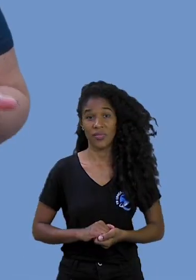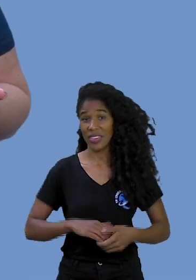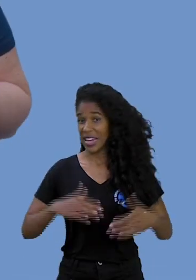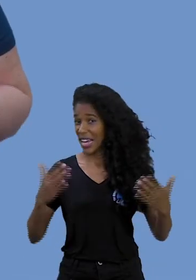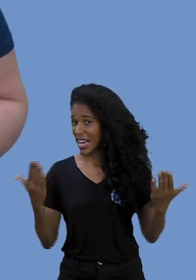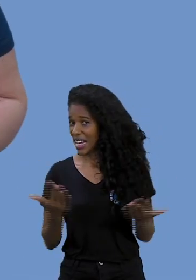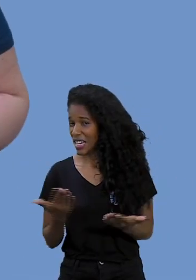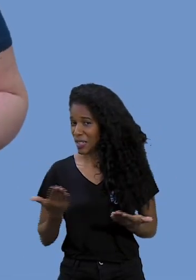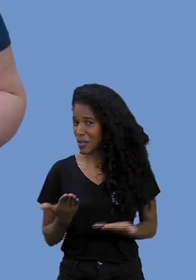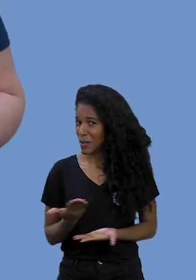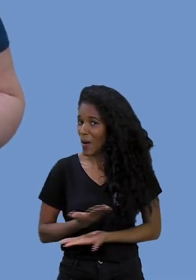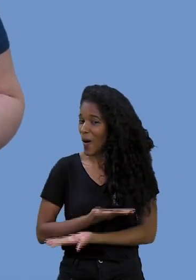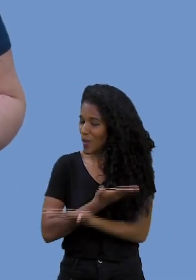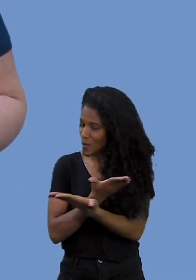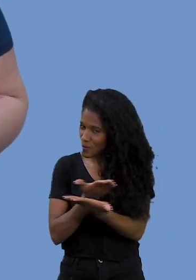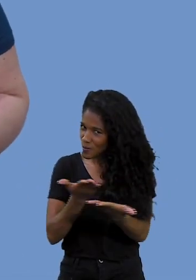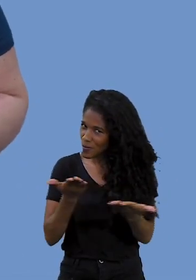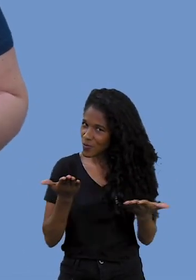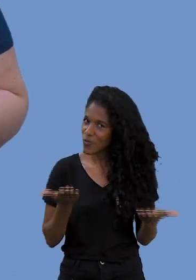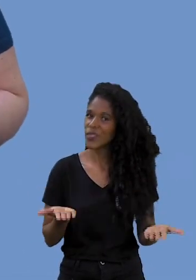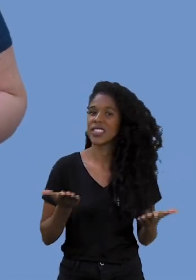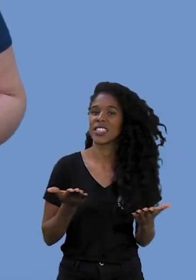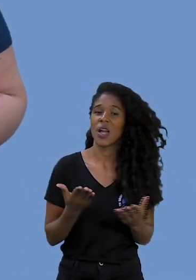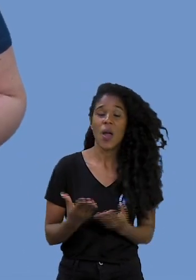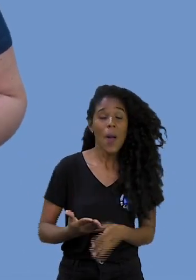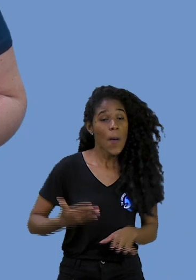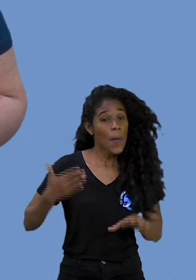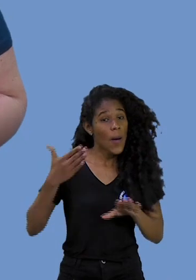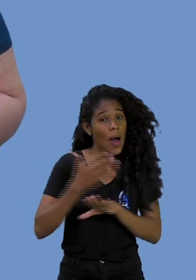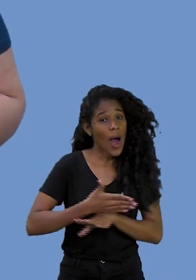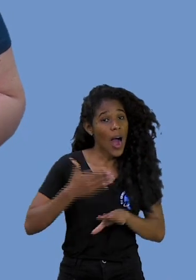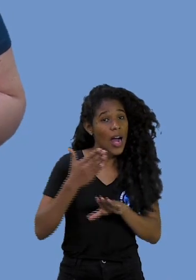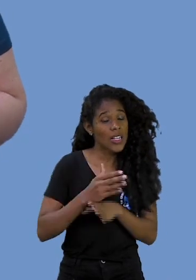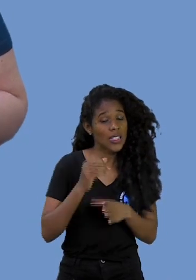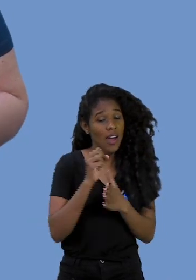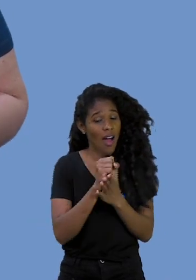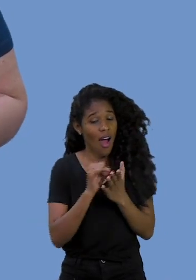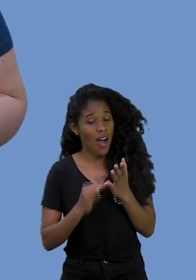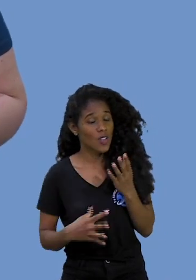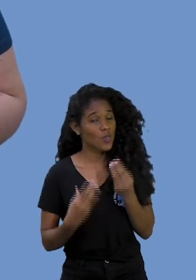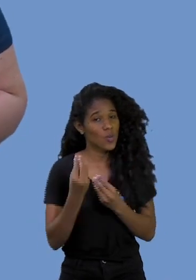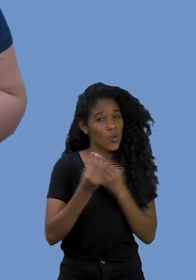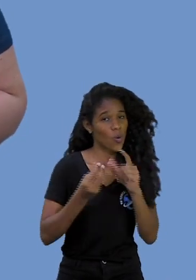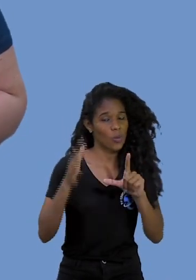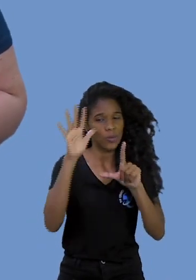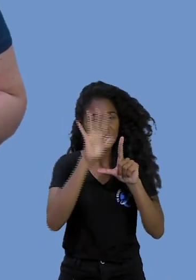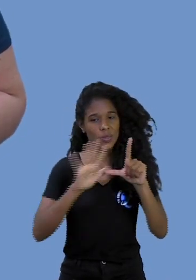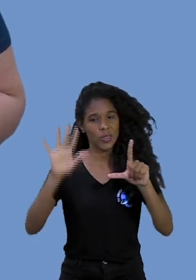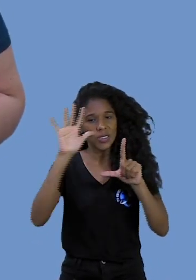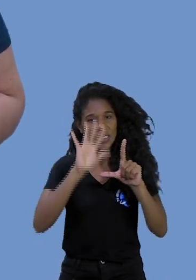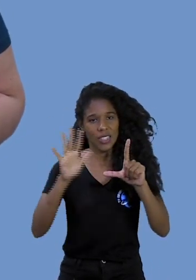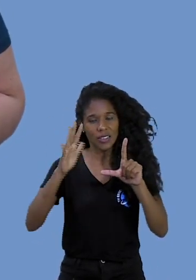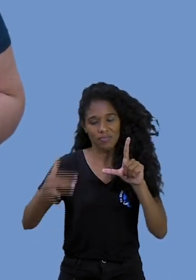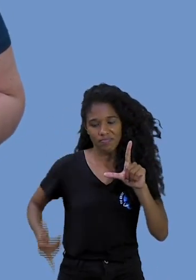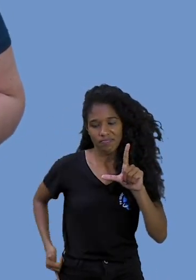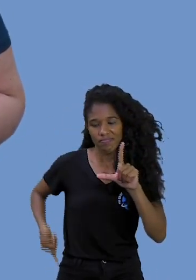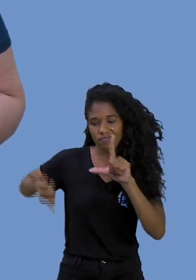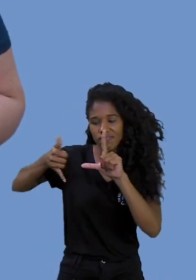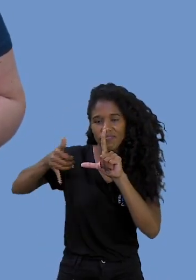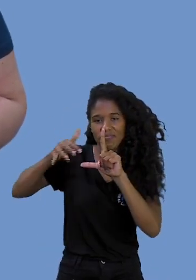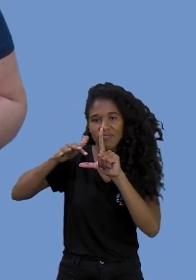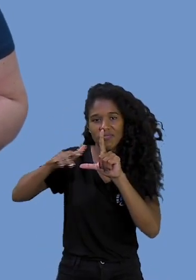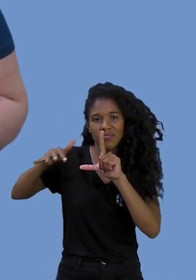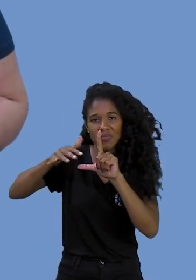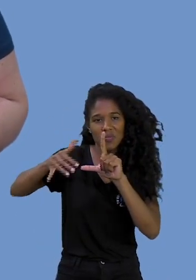Agora é com vocês, estudantes. Para ter acesso às nossas atividades da plataforma, aponte a câmera do seu celular